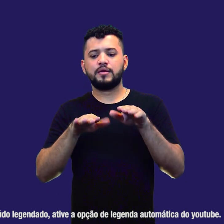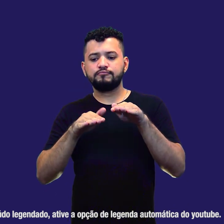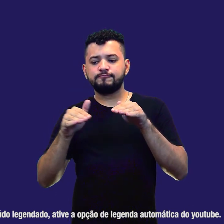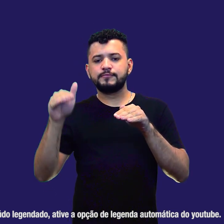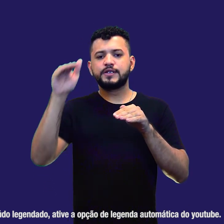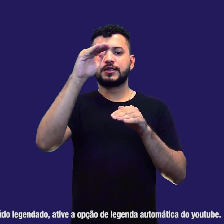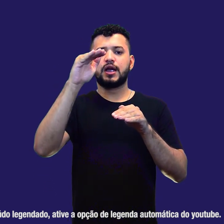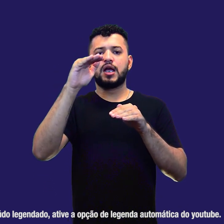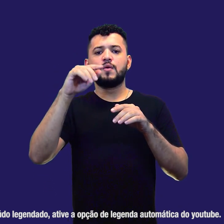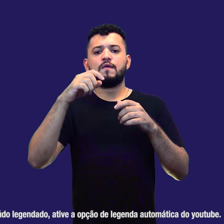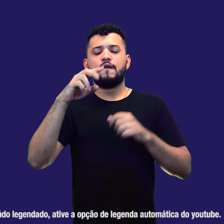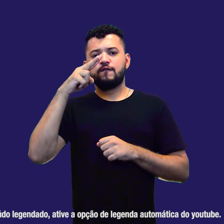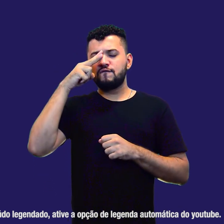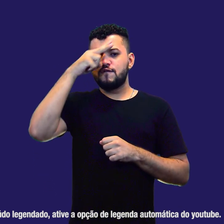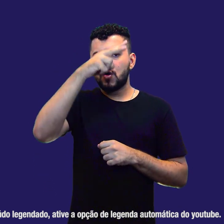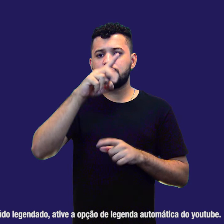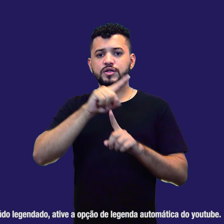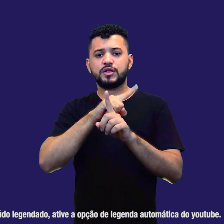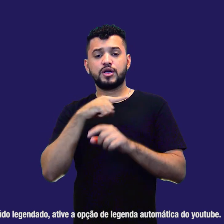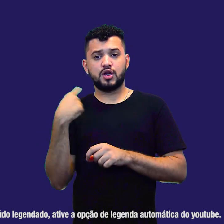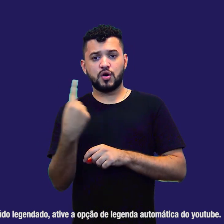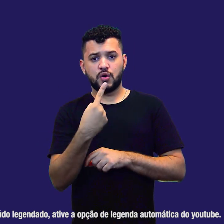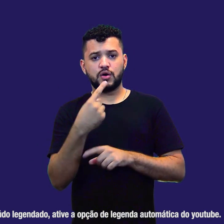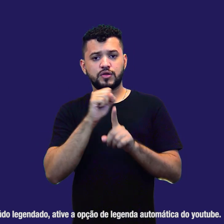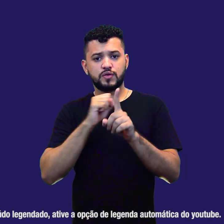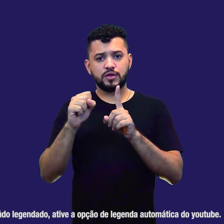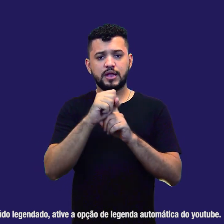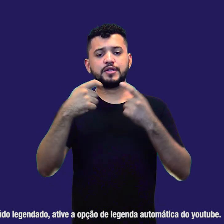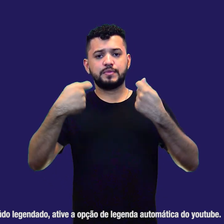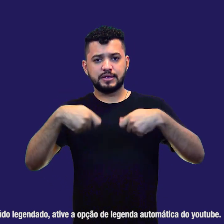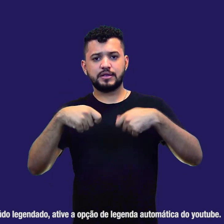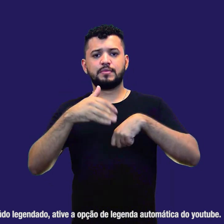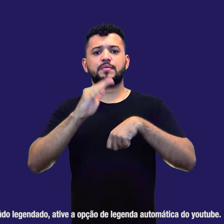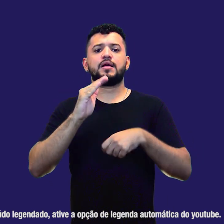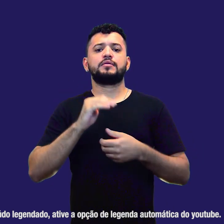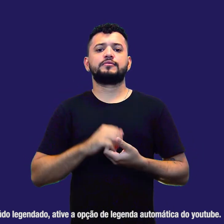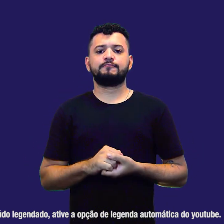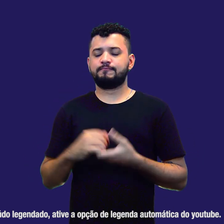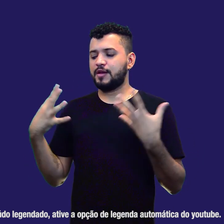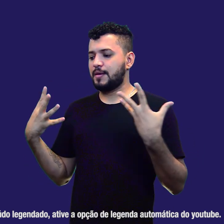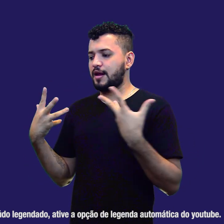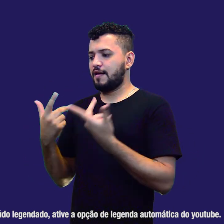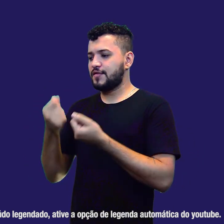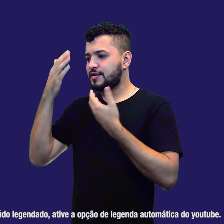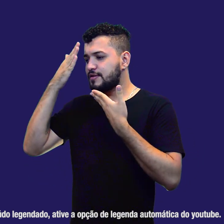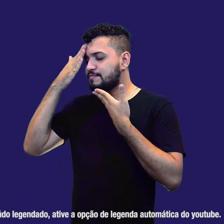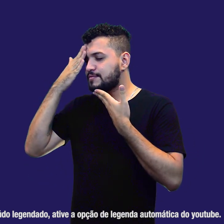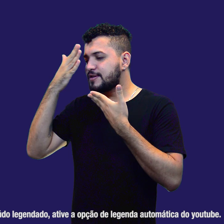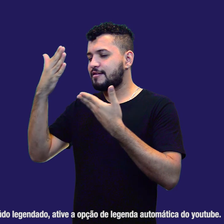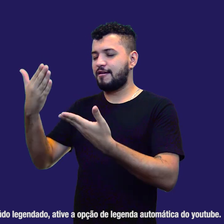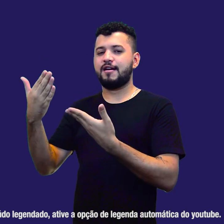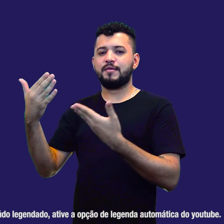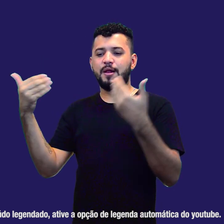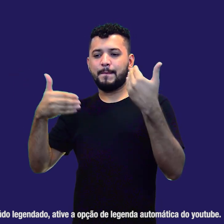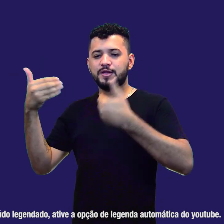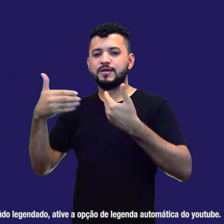resiliência, e nós como sociedade precisamos disso cada vez mais. Maravilha, amiga. Obrigada pela participação nesse nosso